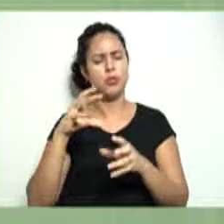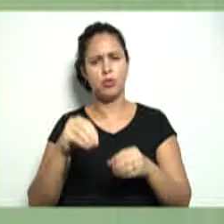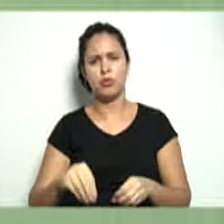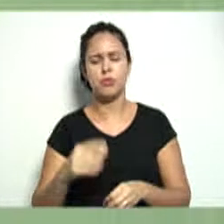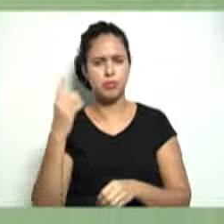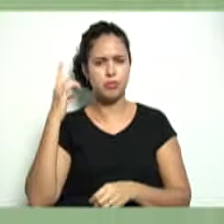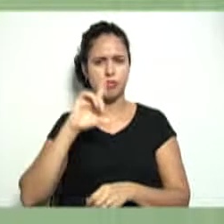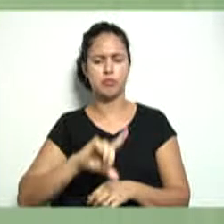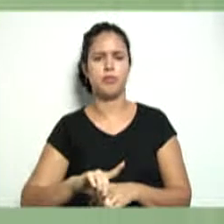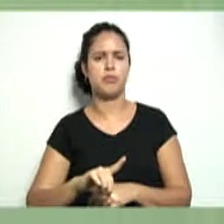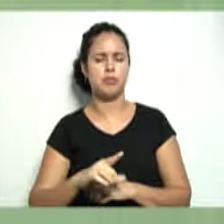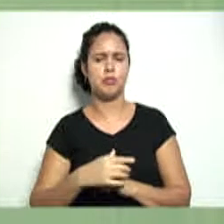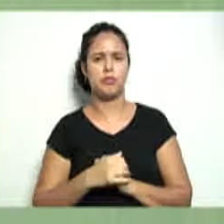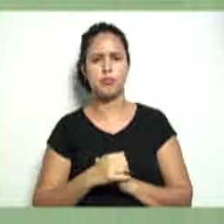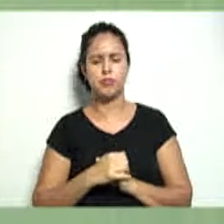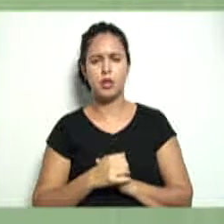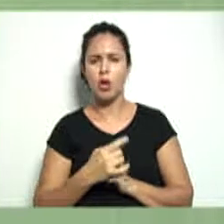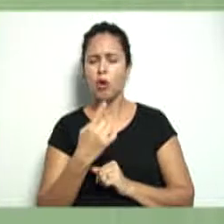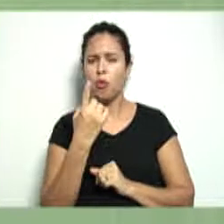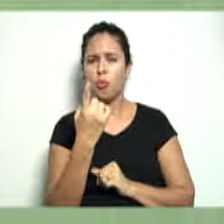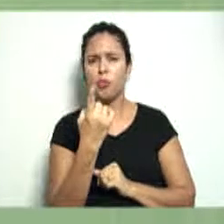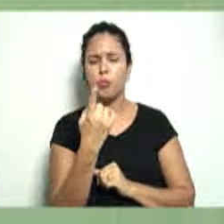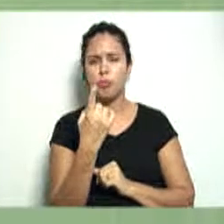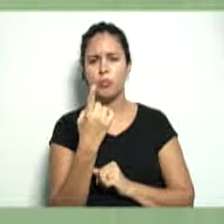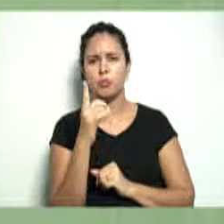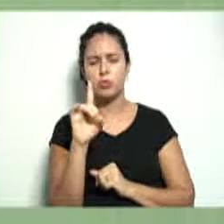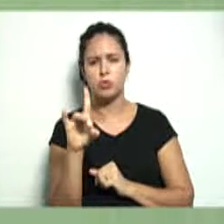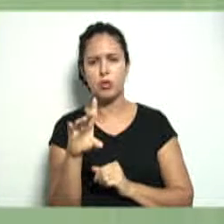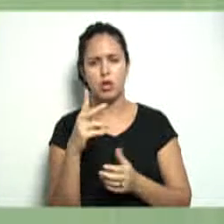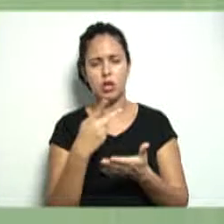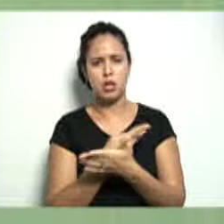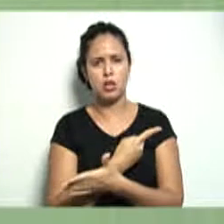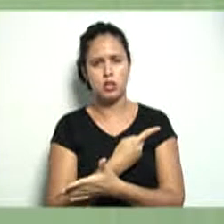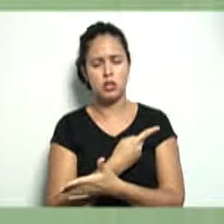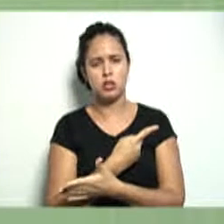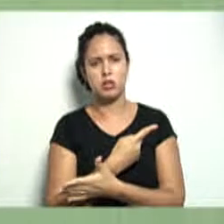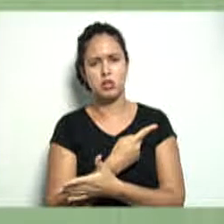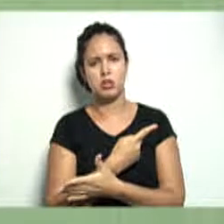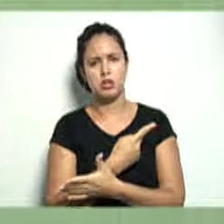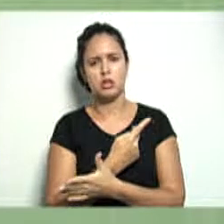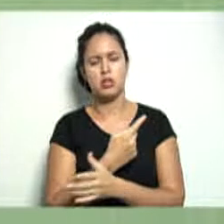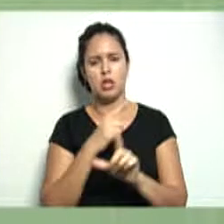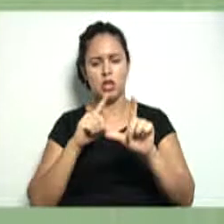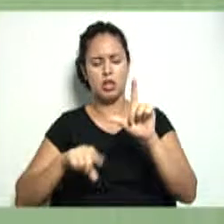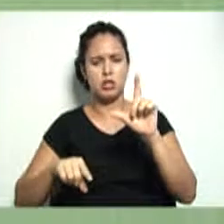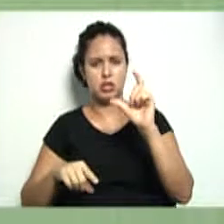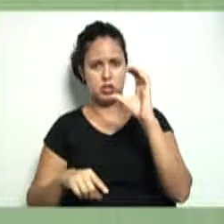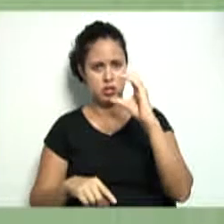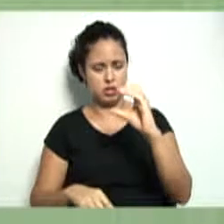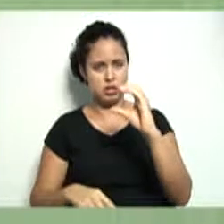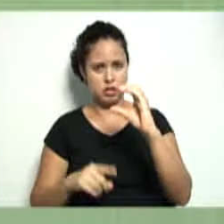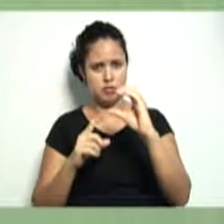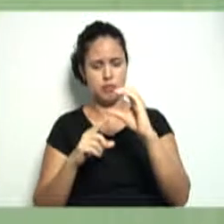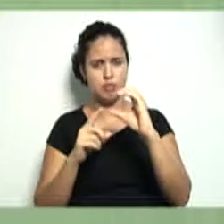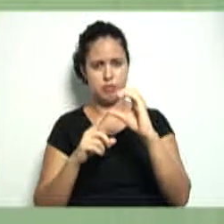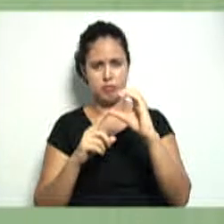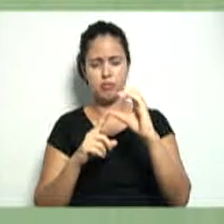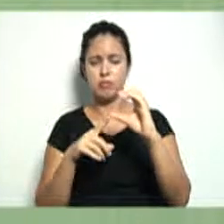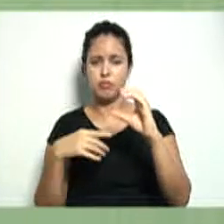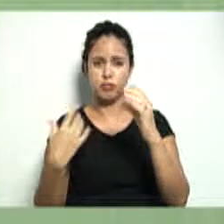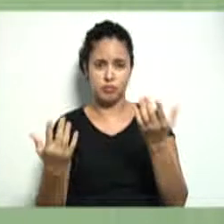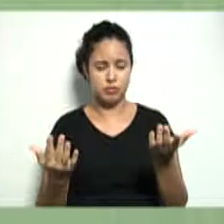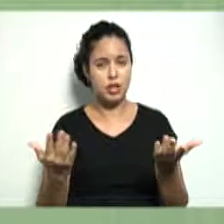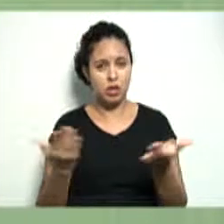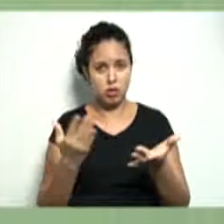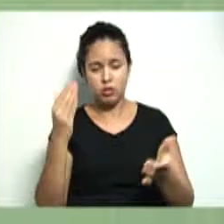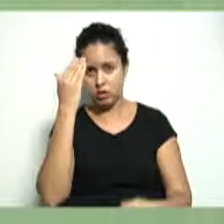Opa, aqui teve um aqui que errou, marcou a letra C, mas eu acredito que agora eles já entenderam com a explicação. Se não